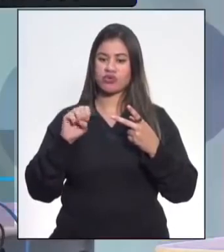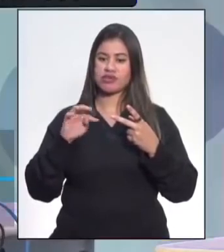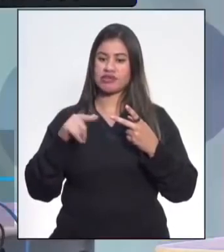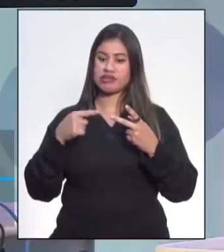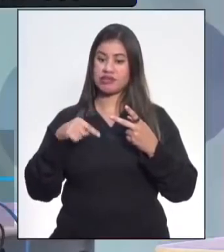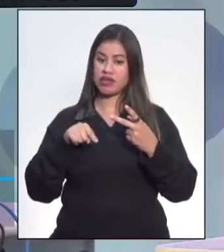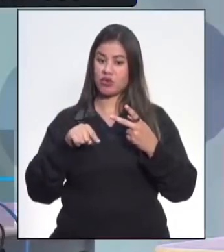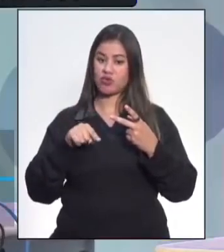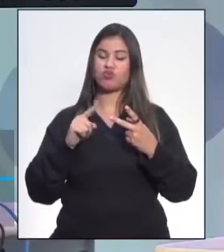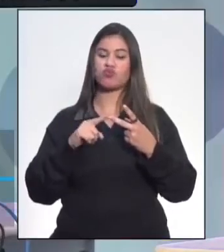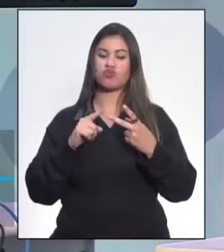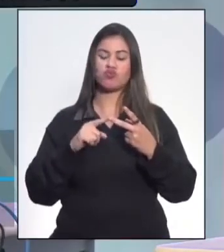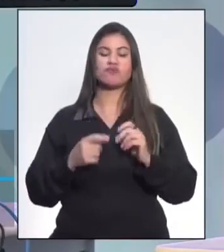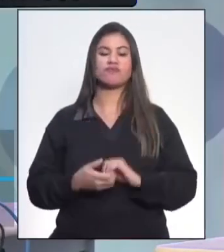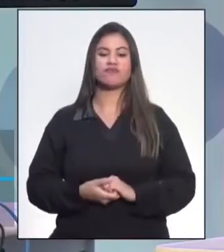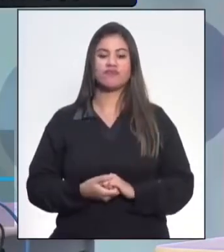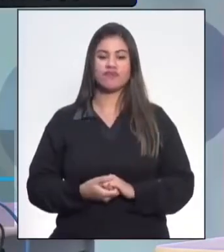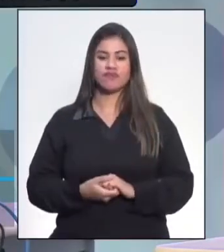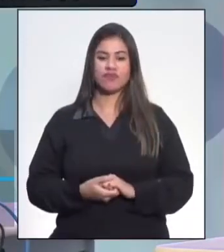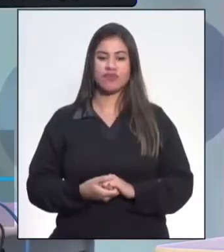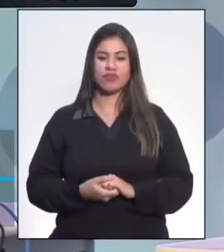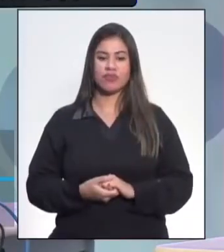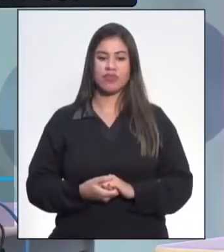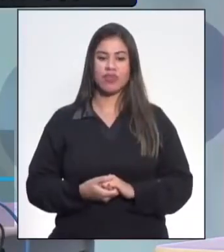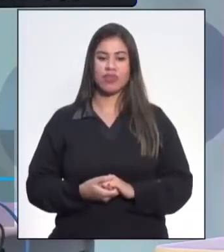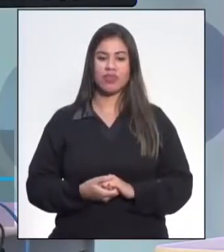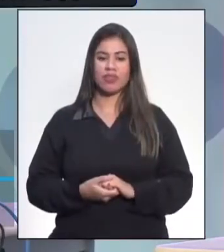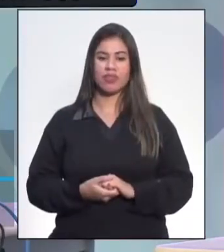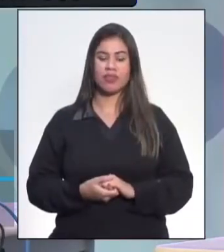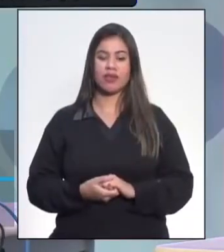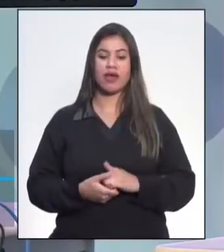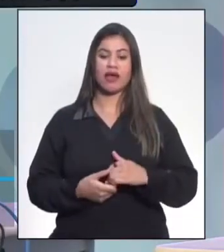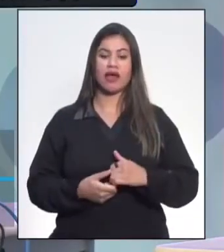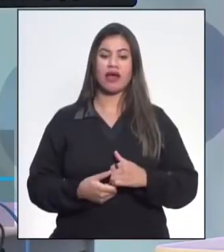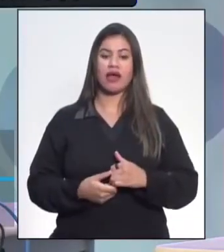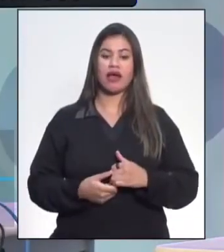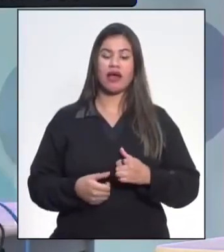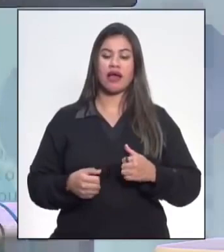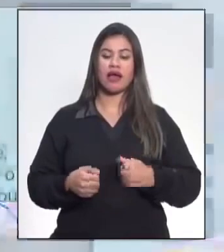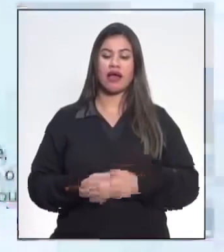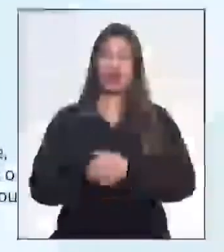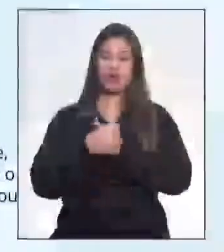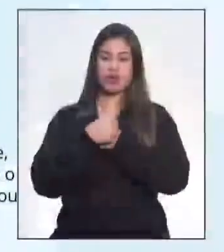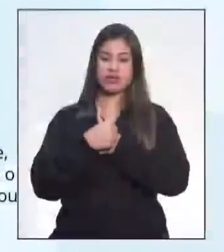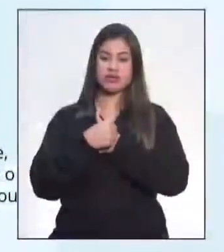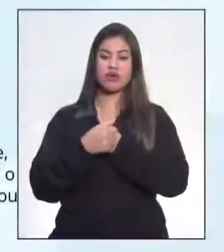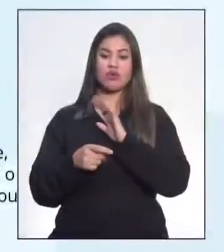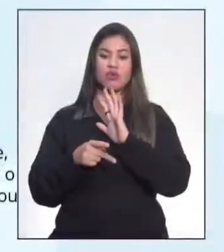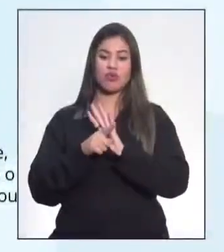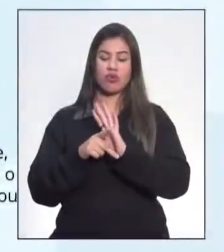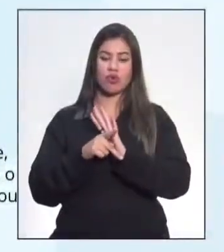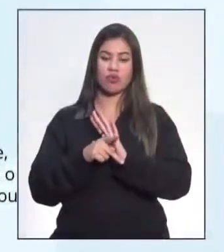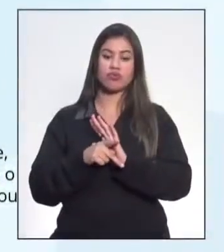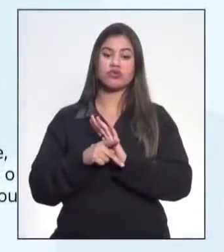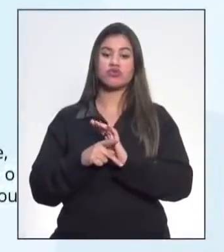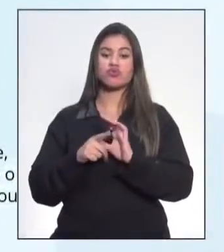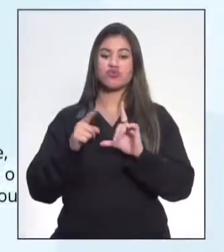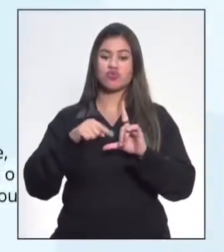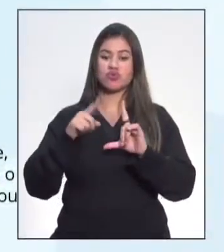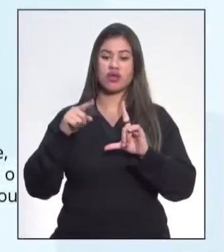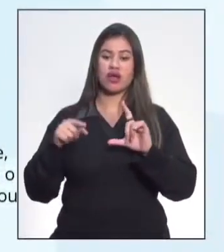Legal, a ideia dela foi legal. E o item B, Aline? A equação do gráfico é exotérmica